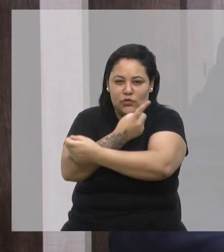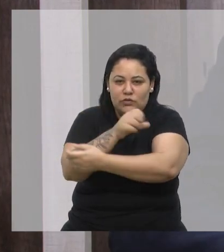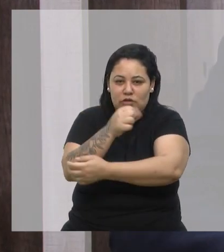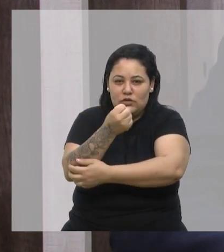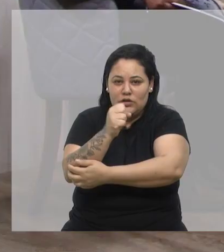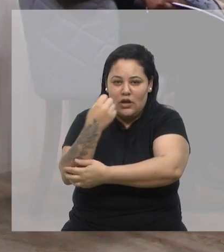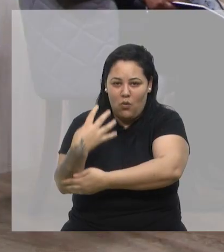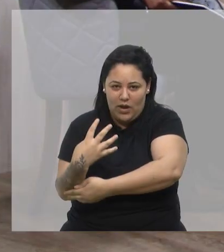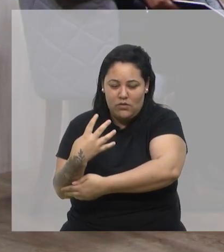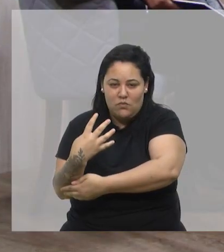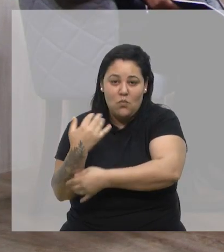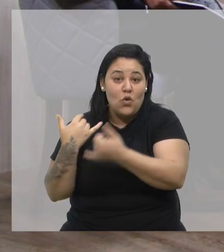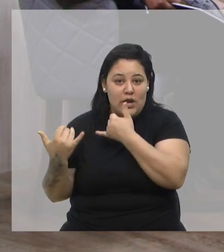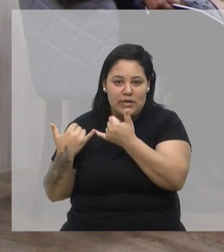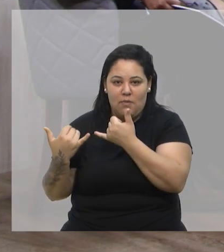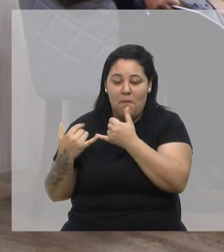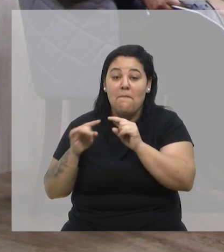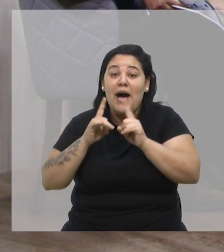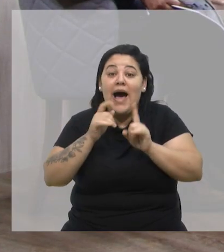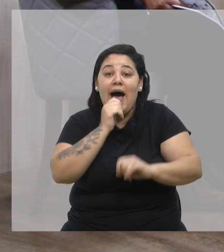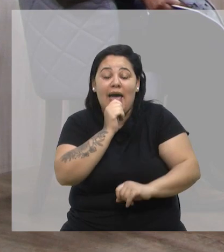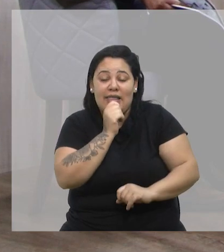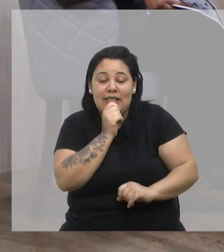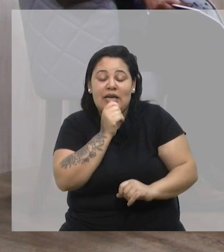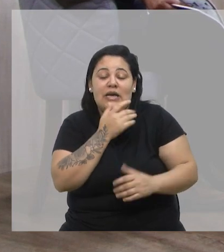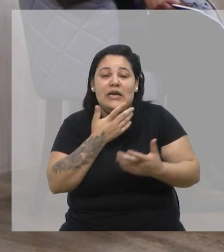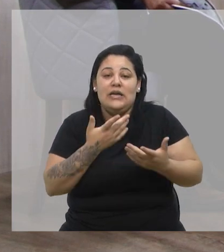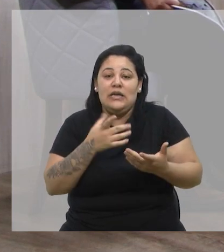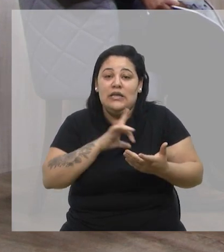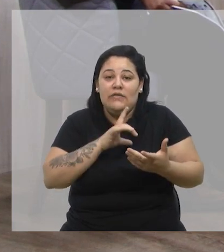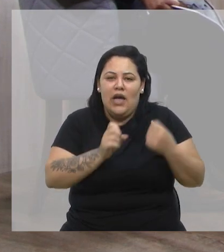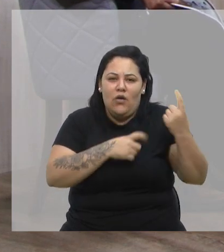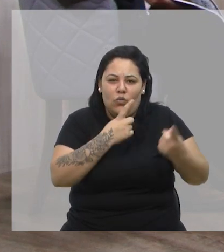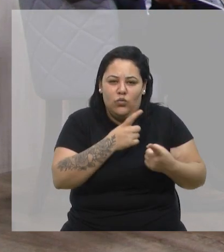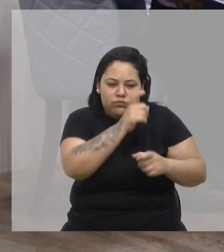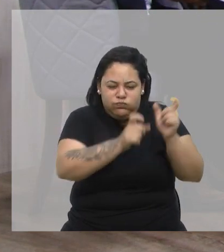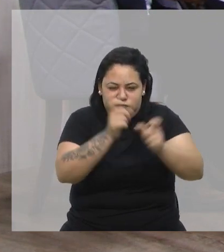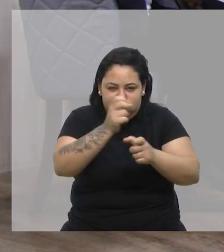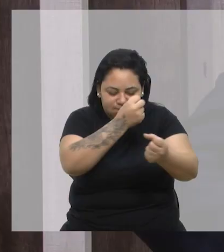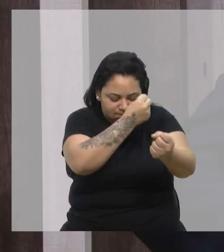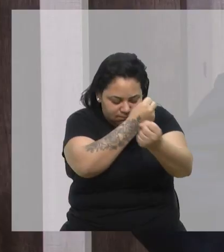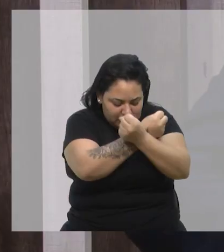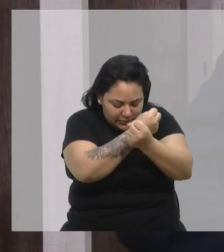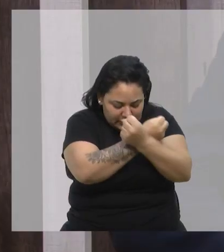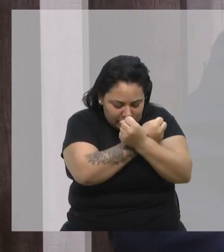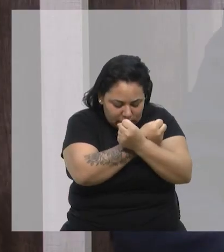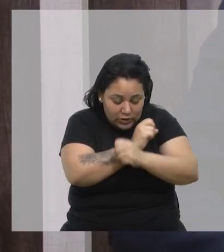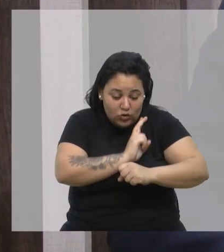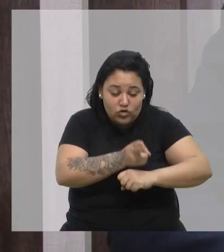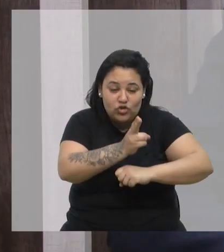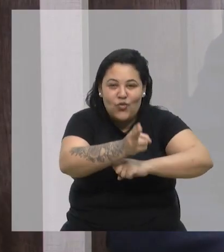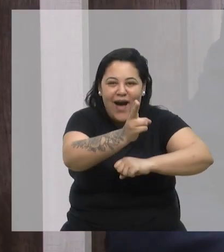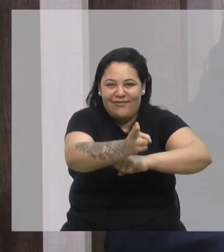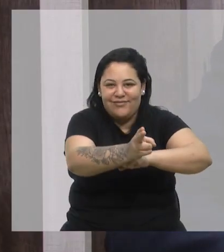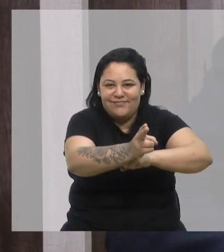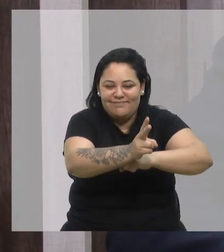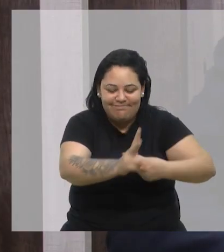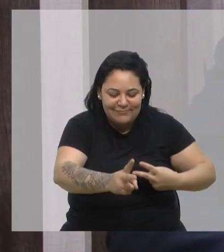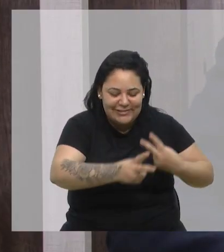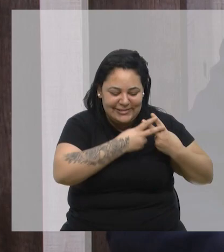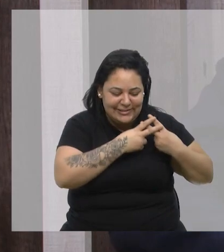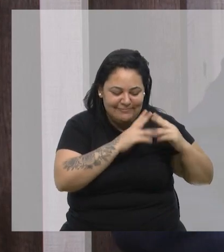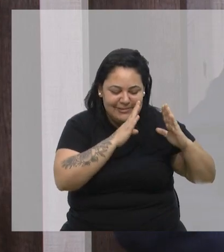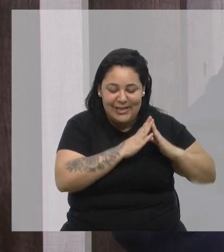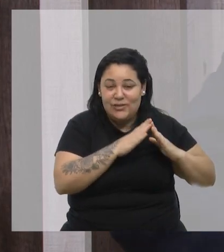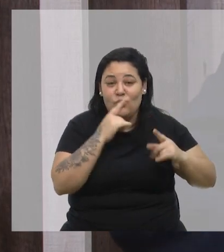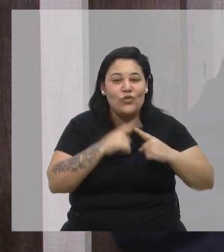abolição em 1884. Mas, ainda além disso, alguns escravos até se mantêm nas